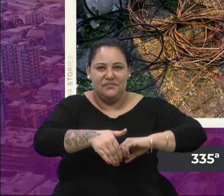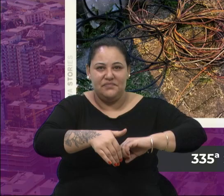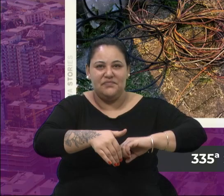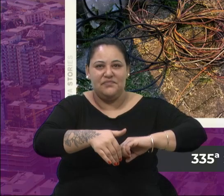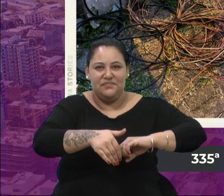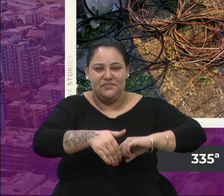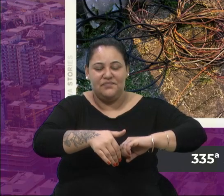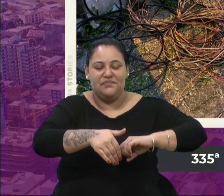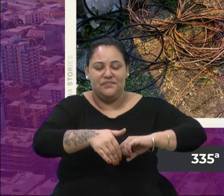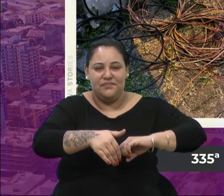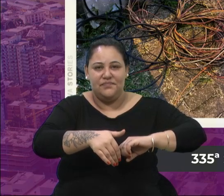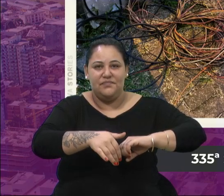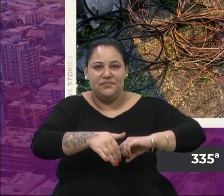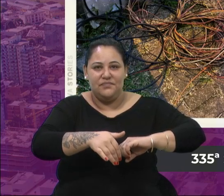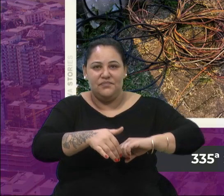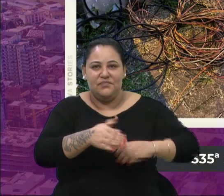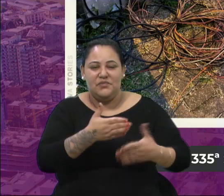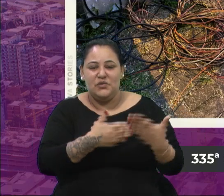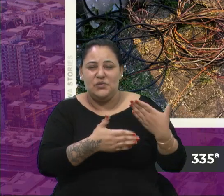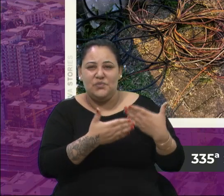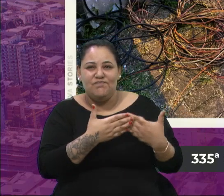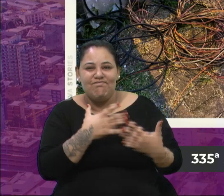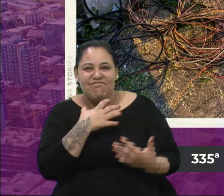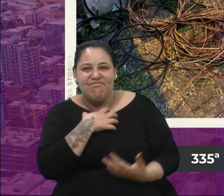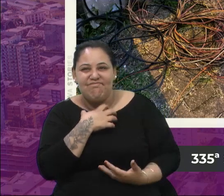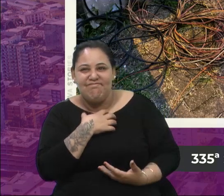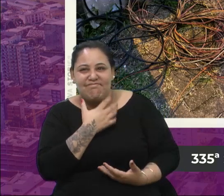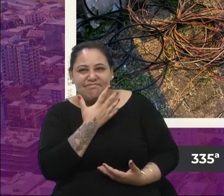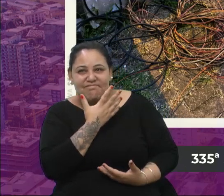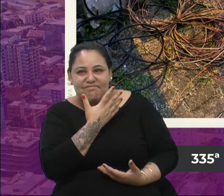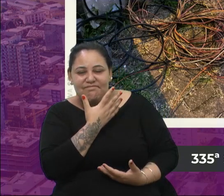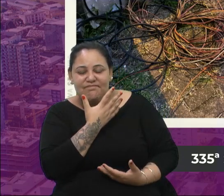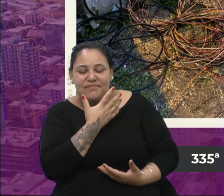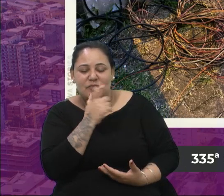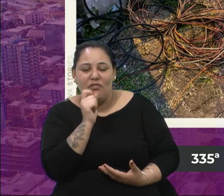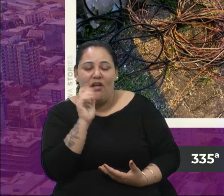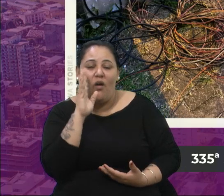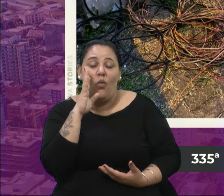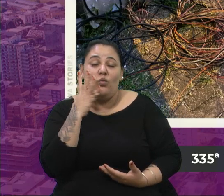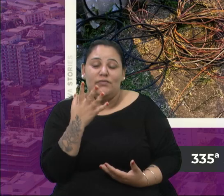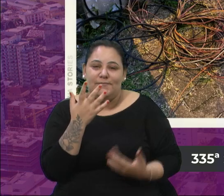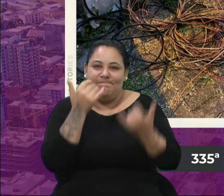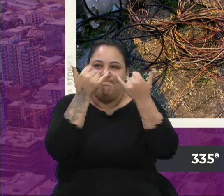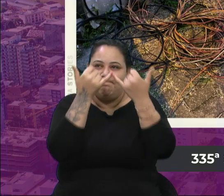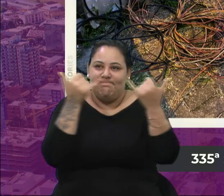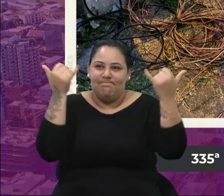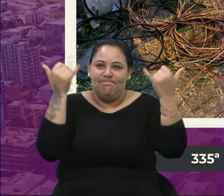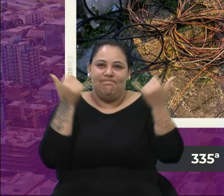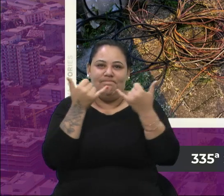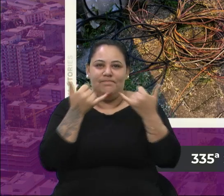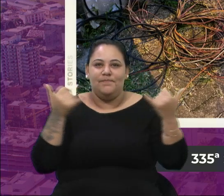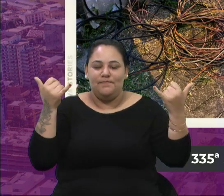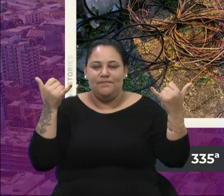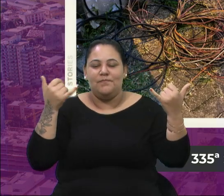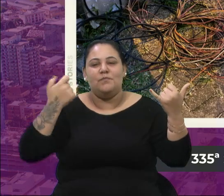caindo, né? Toda a situação do que acontece com a fiação, que é